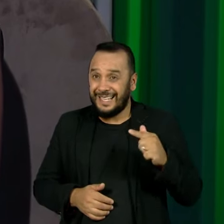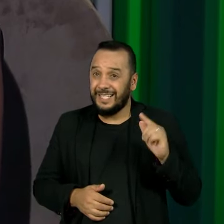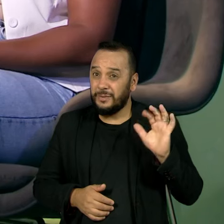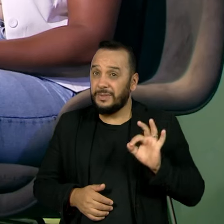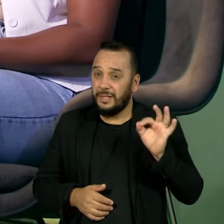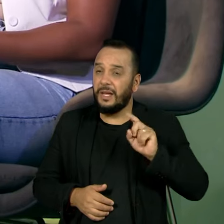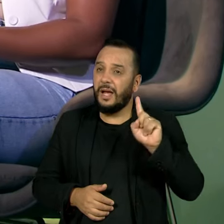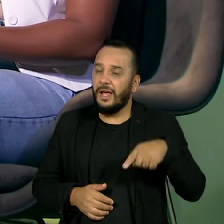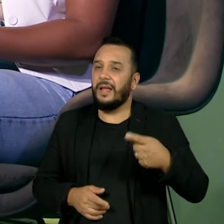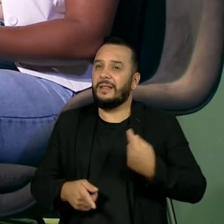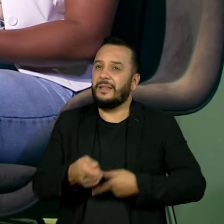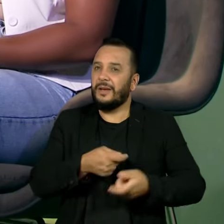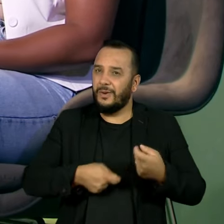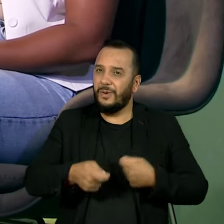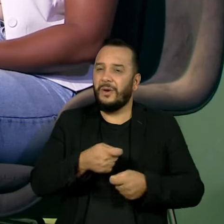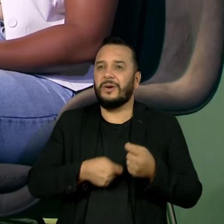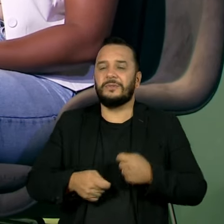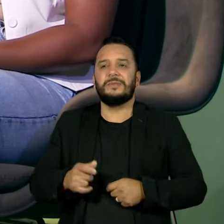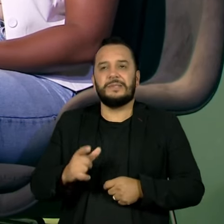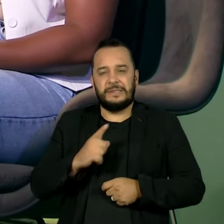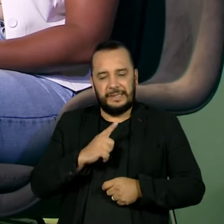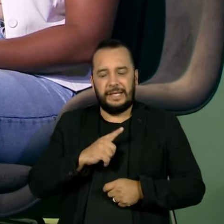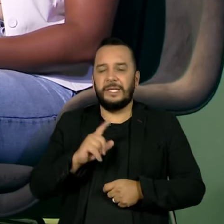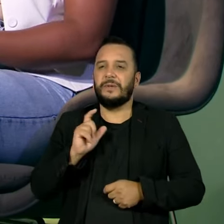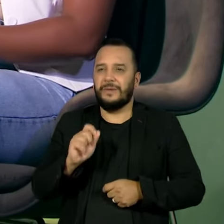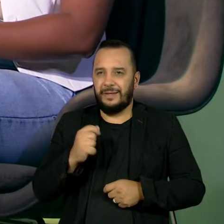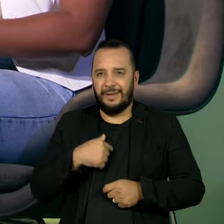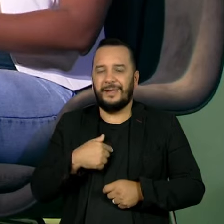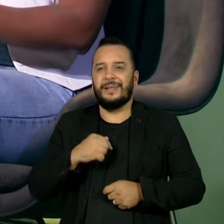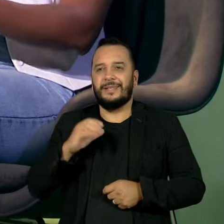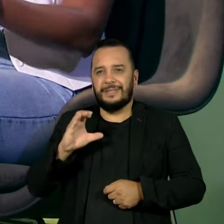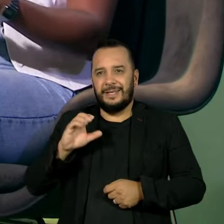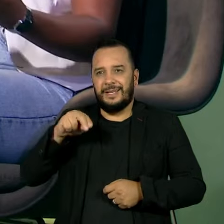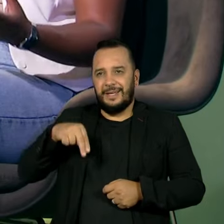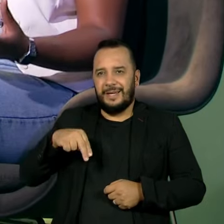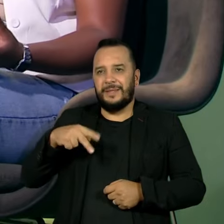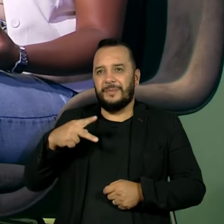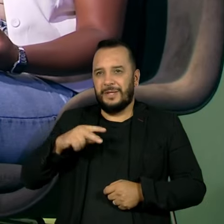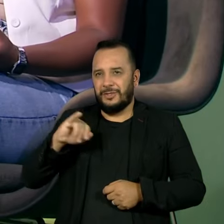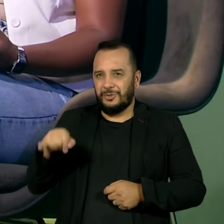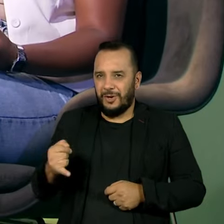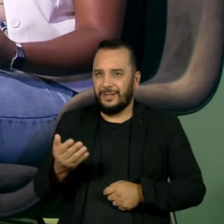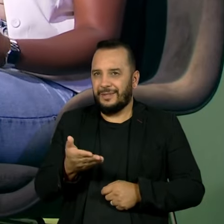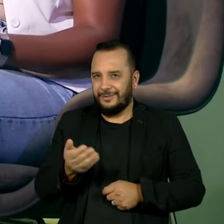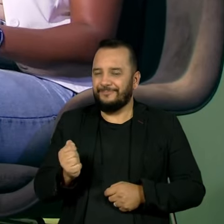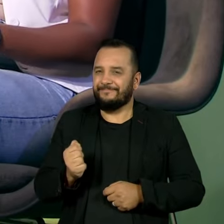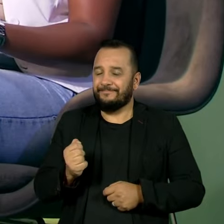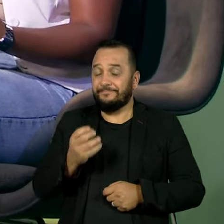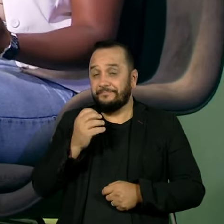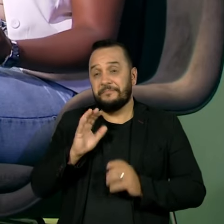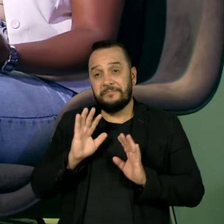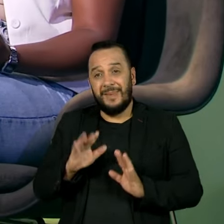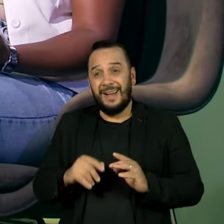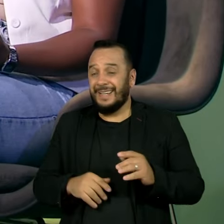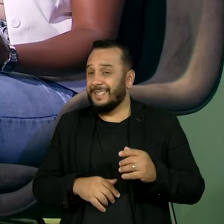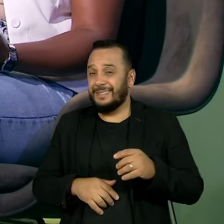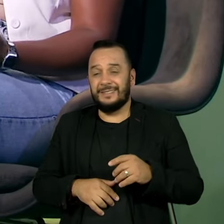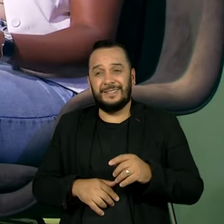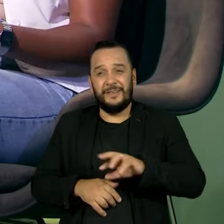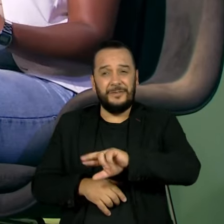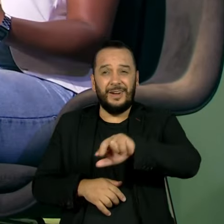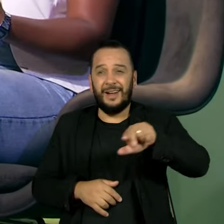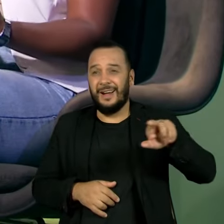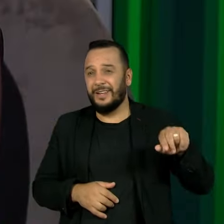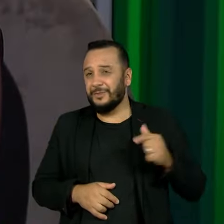que estão ali regulamentados, né? Então, assim, tem um caminho enorme aí de pessoas que não estão regulamentadas, mas